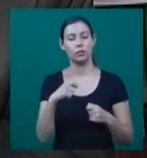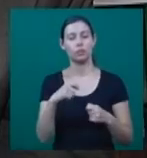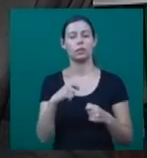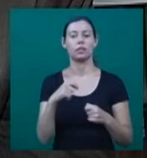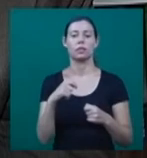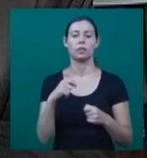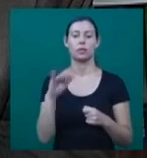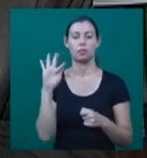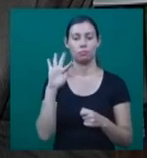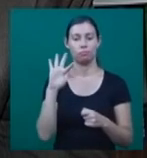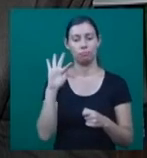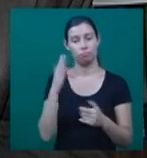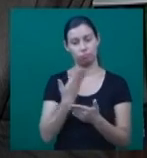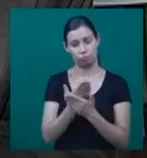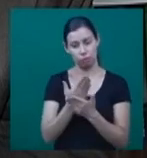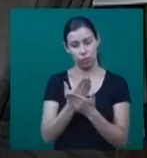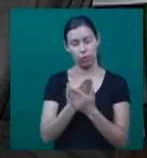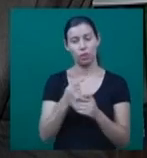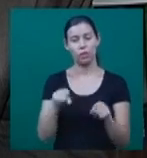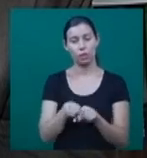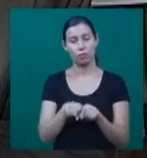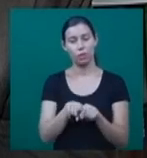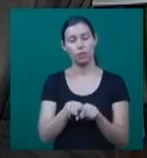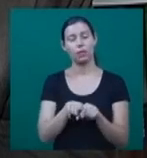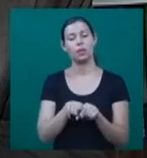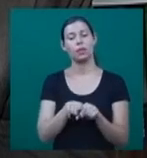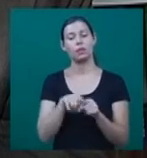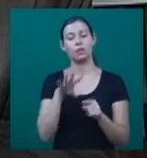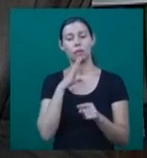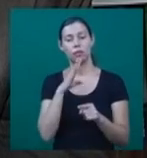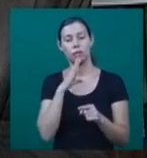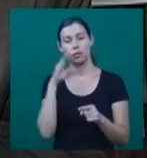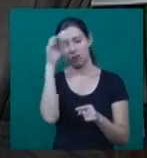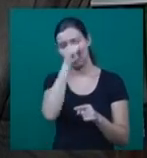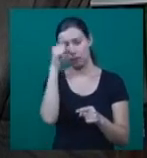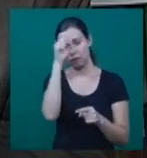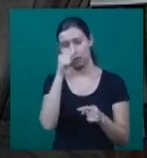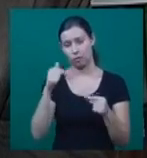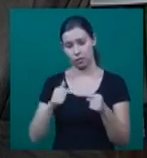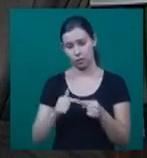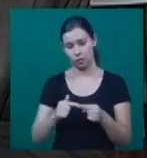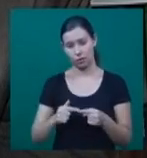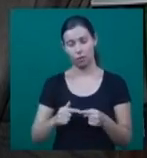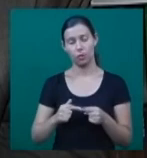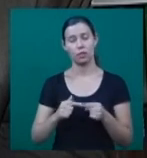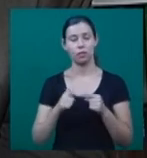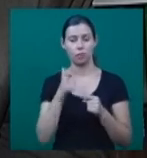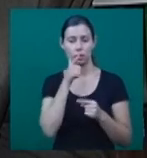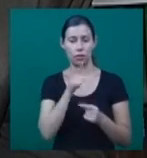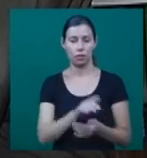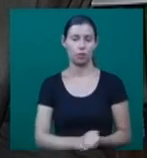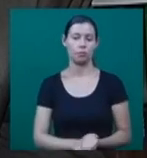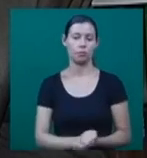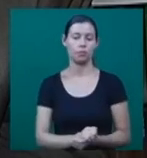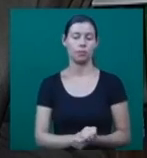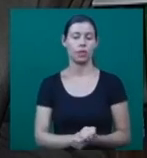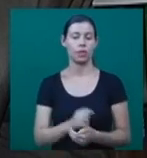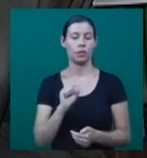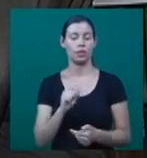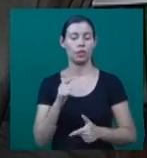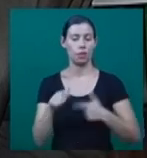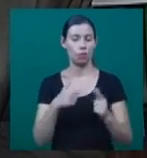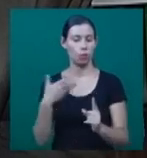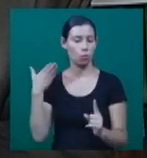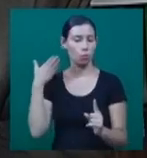que a gente percebe que o mercado de trabalho tem exigido? Serviços focalizados, né?